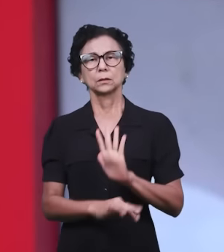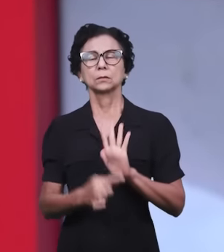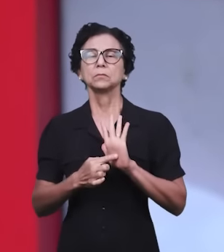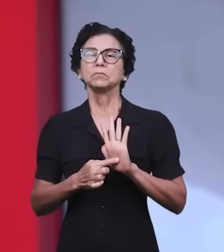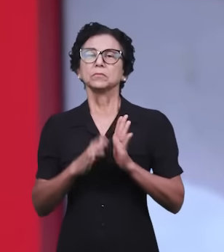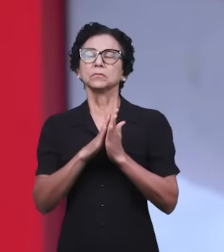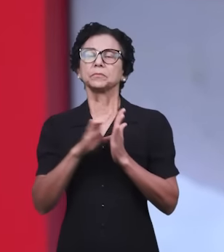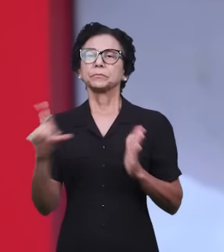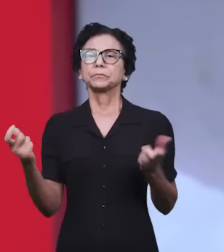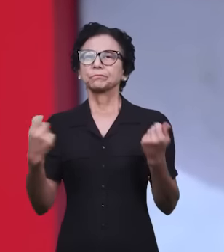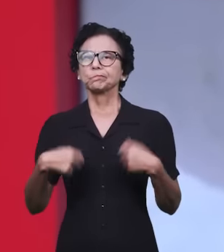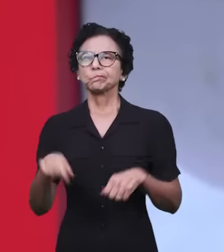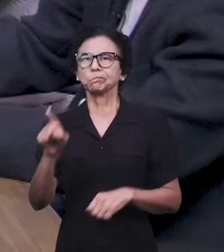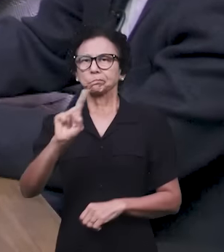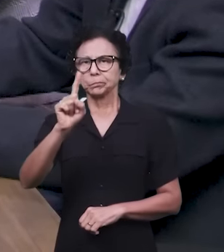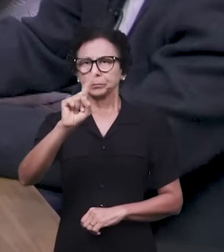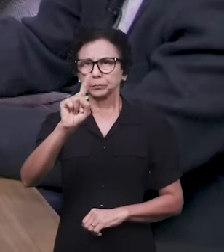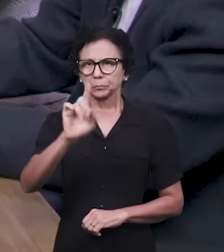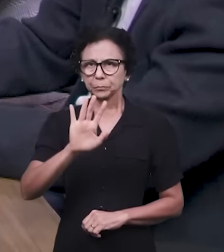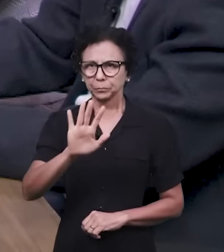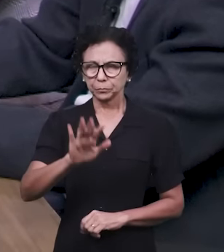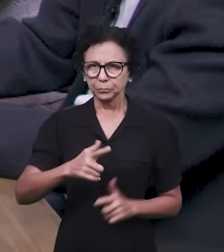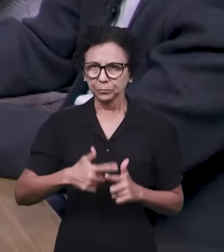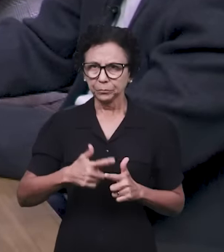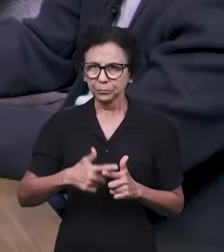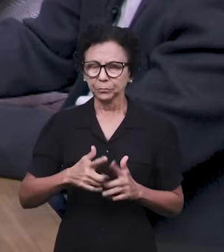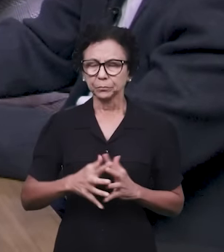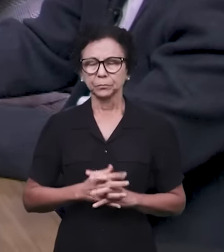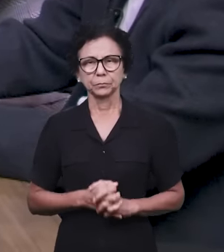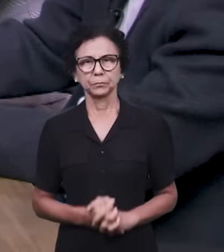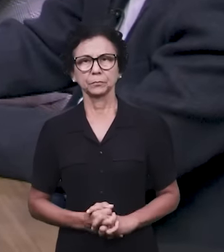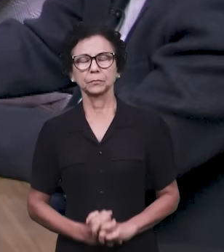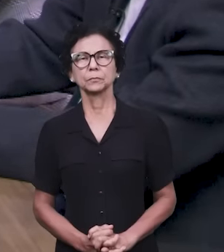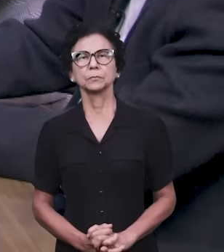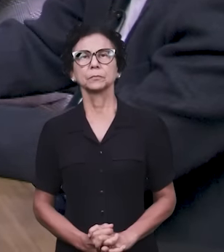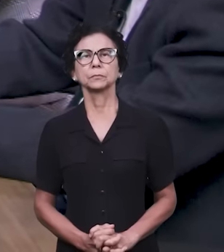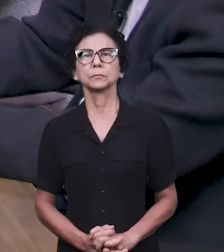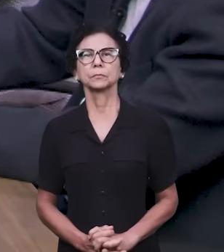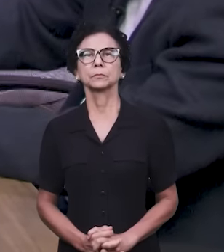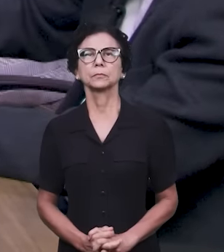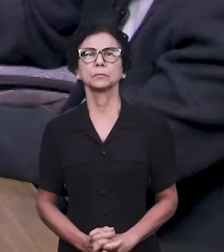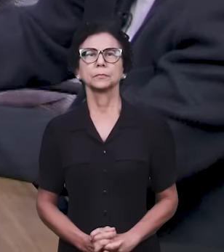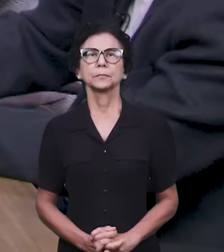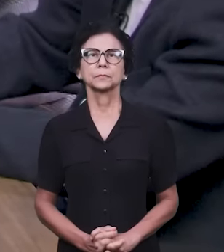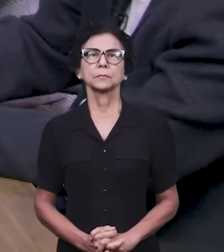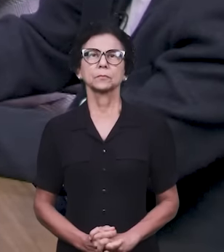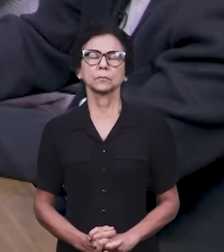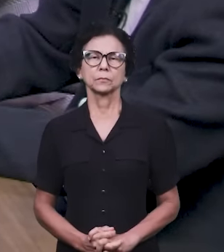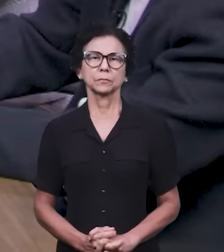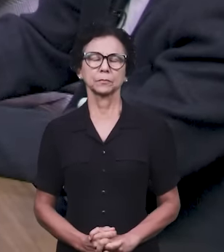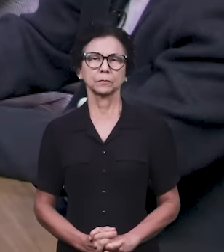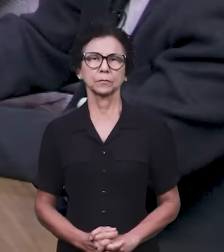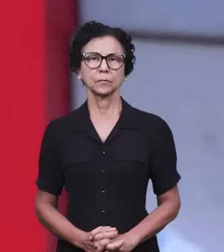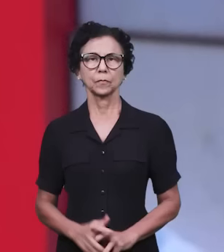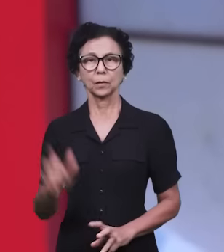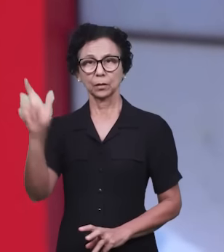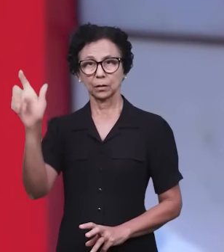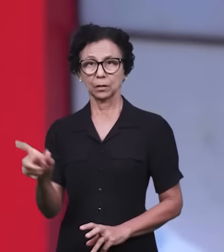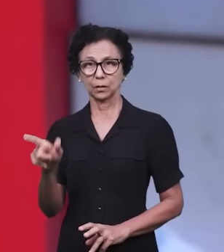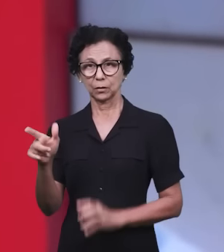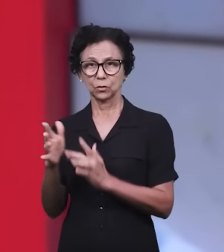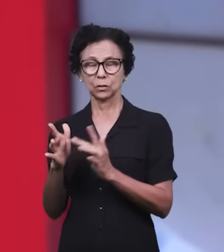essa necessidade não existe. Por que não existe? Eu vou começar mostrando um texto que fala diretamente de Jesus. Em